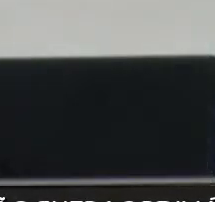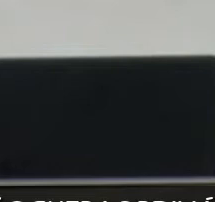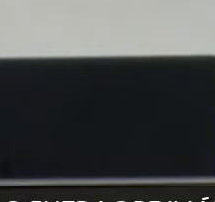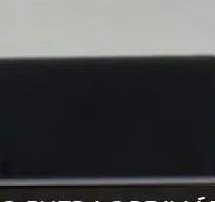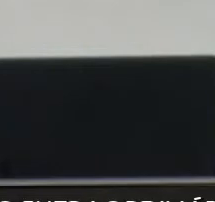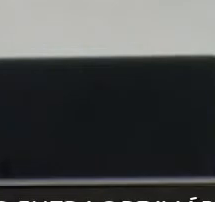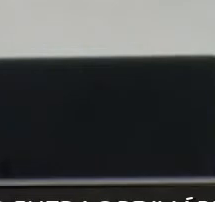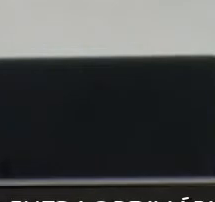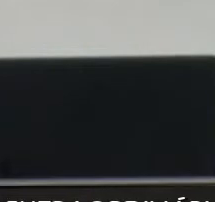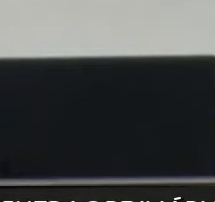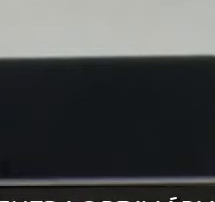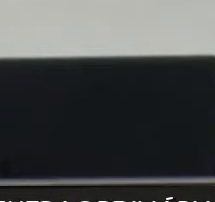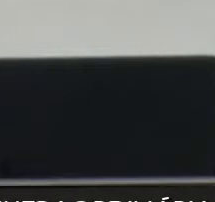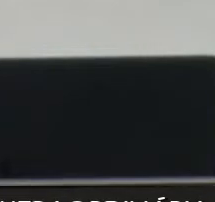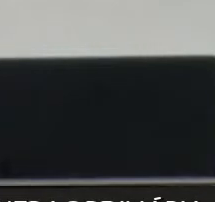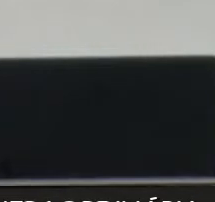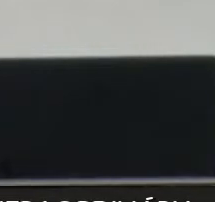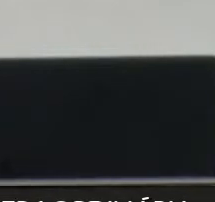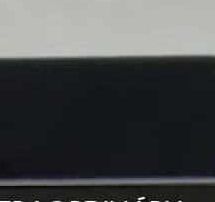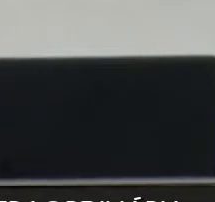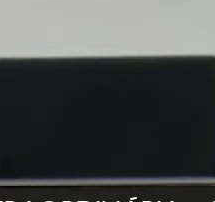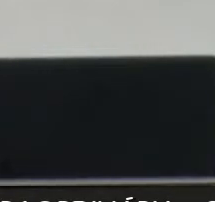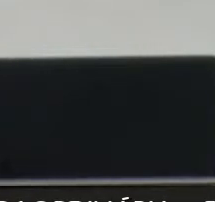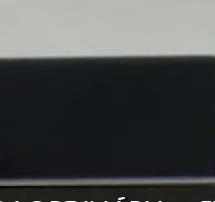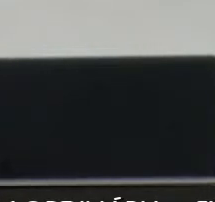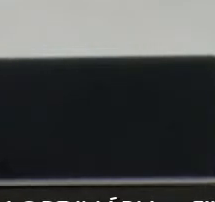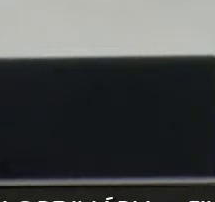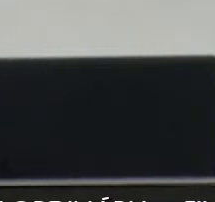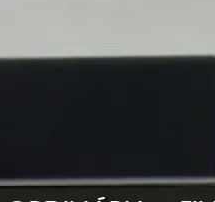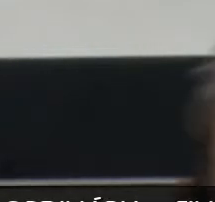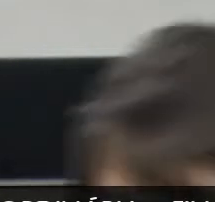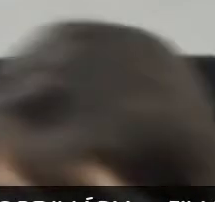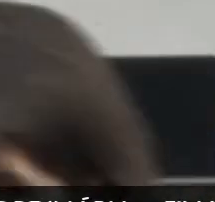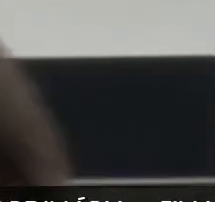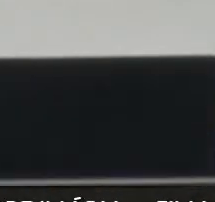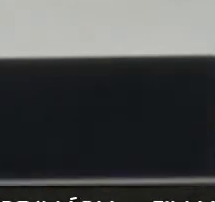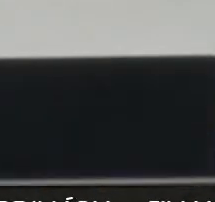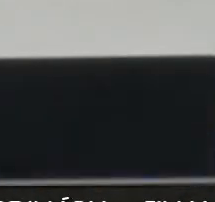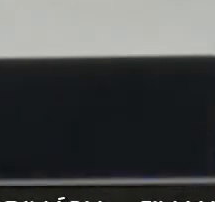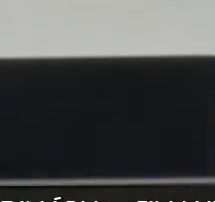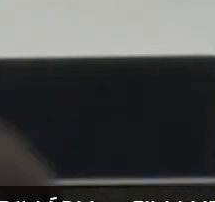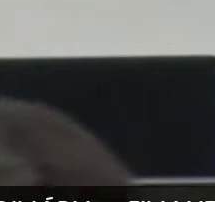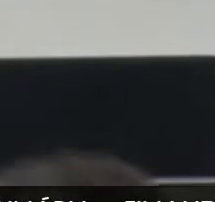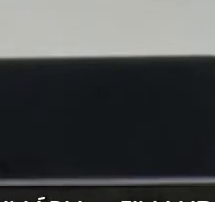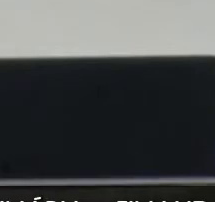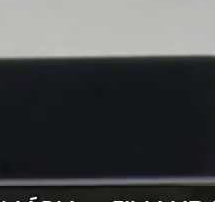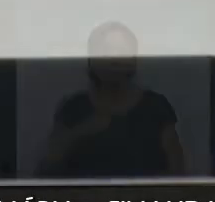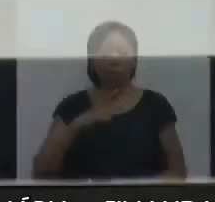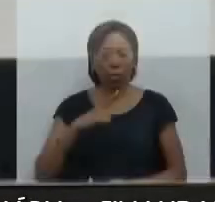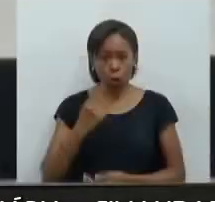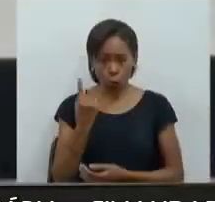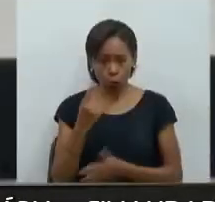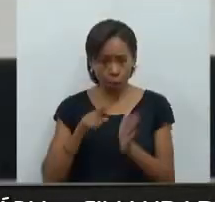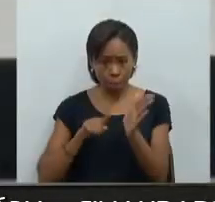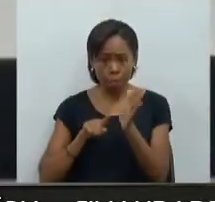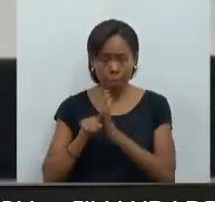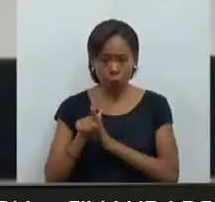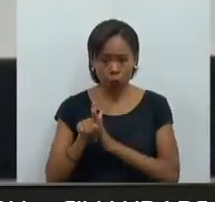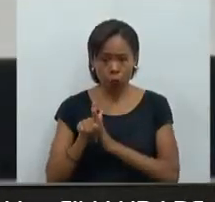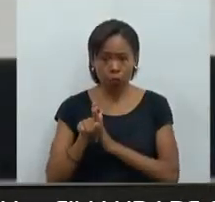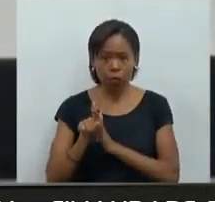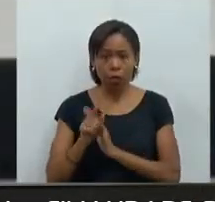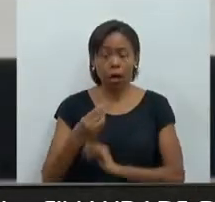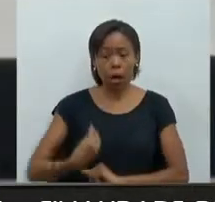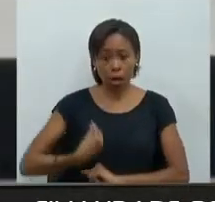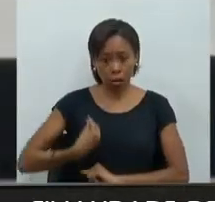uma das participantes aqui do plenário. Nós vamos pedir que o microfone seja levado até, e você vai dizer se